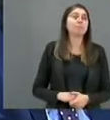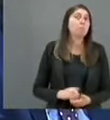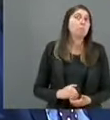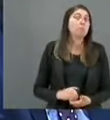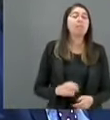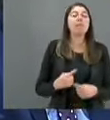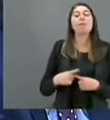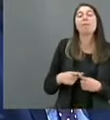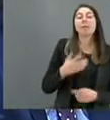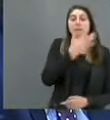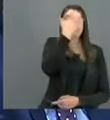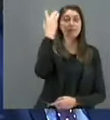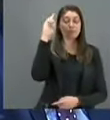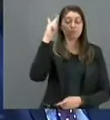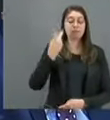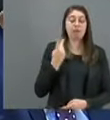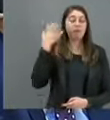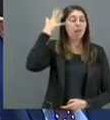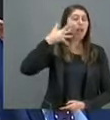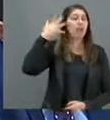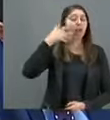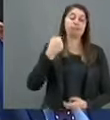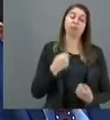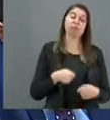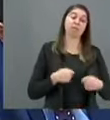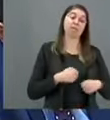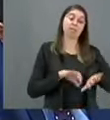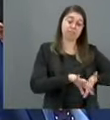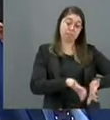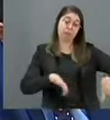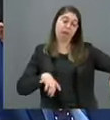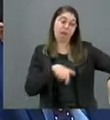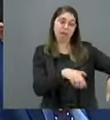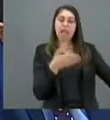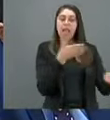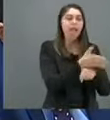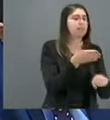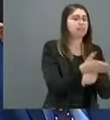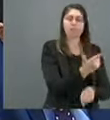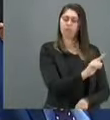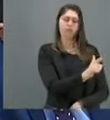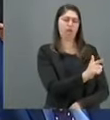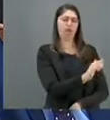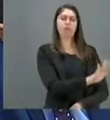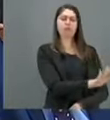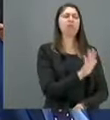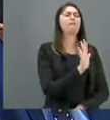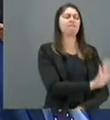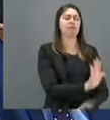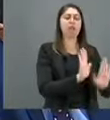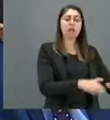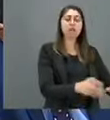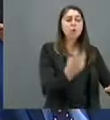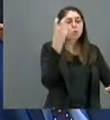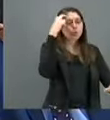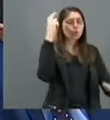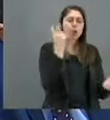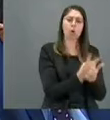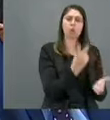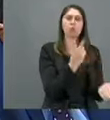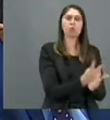nós devemos viver isolados no meio do mato, sem acesso a nada. A preservar uma cultura